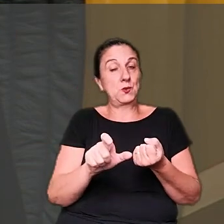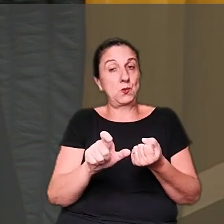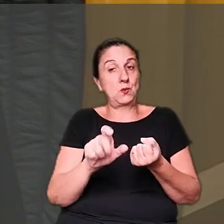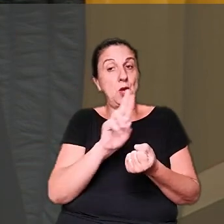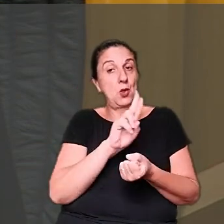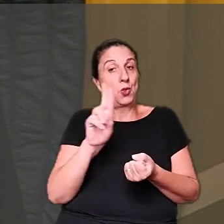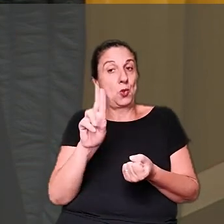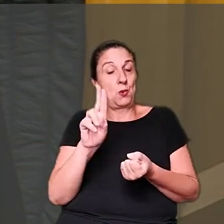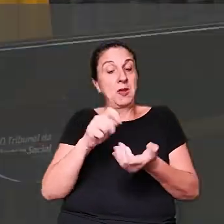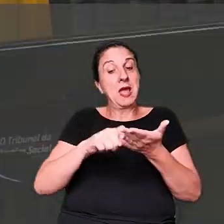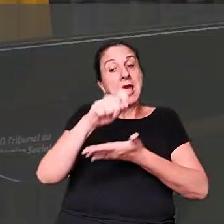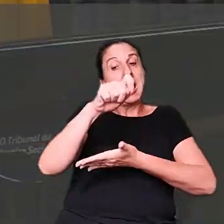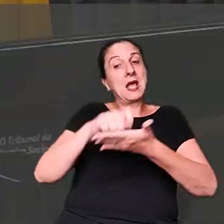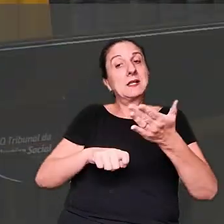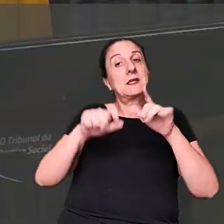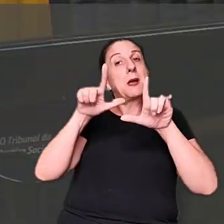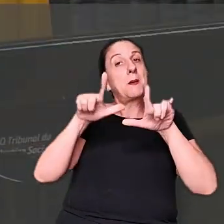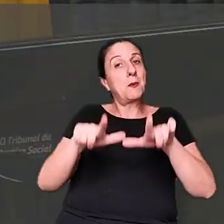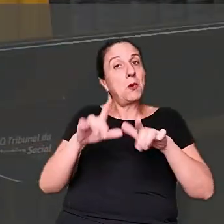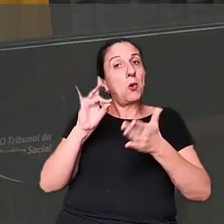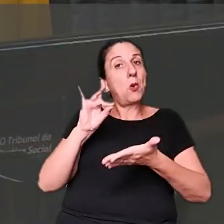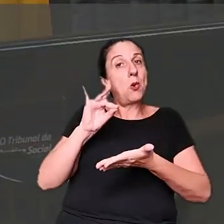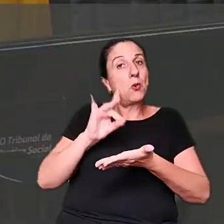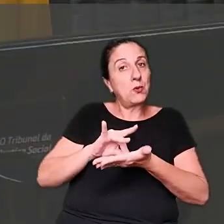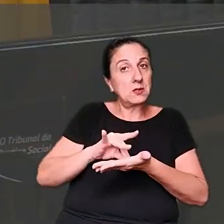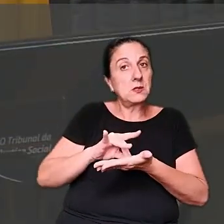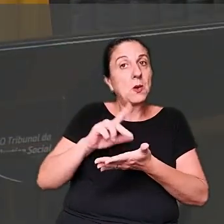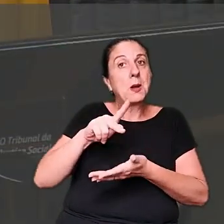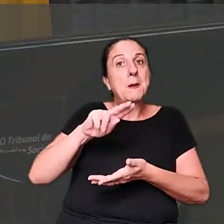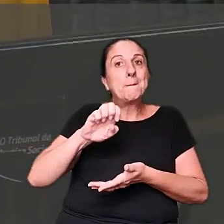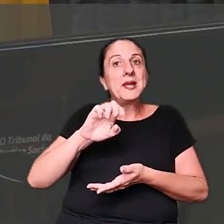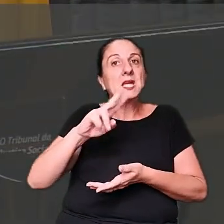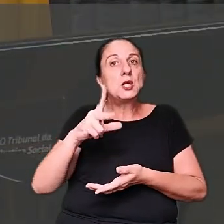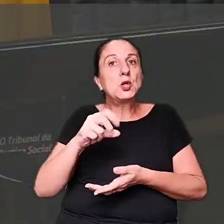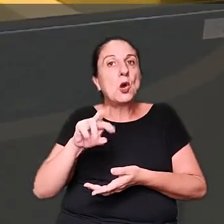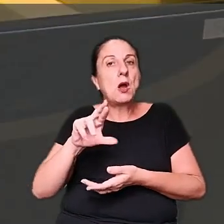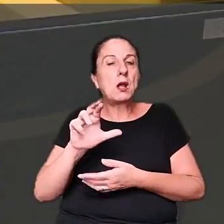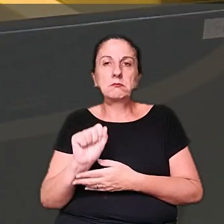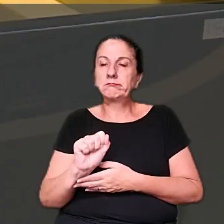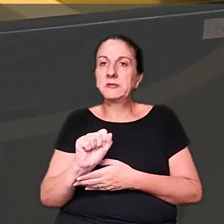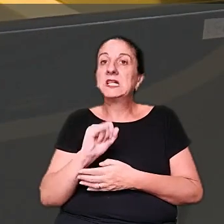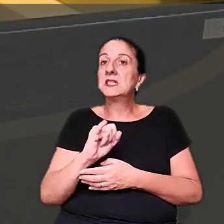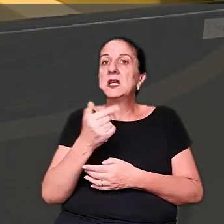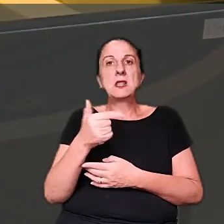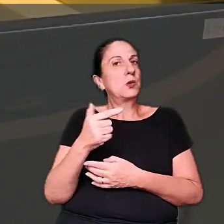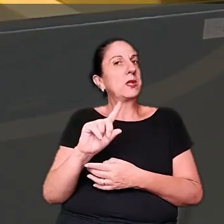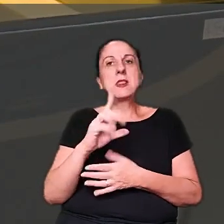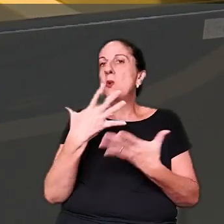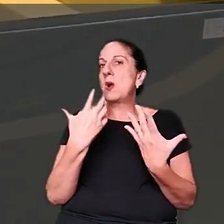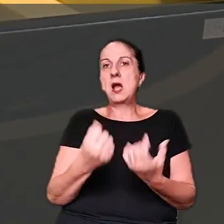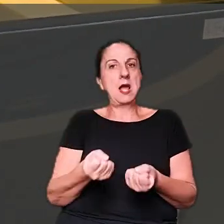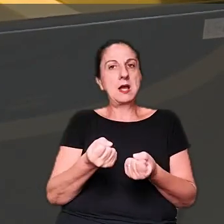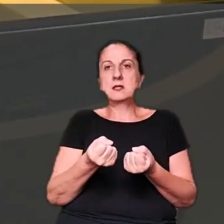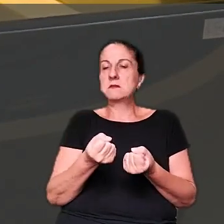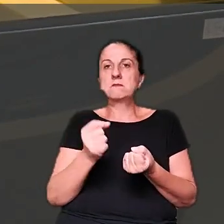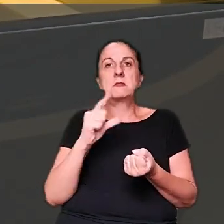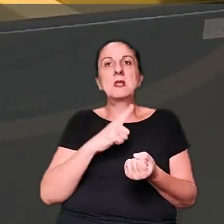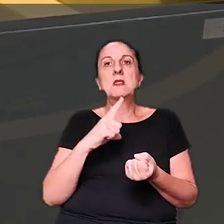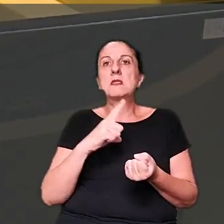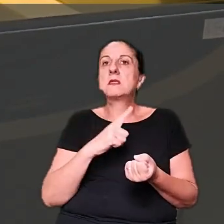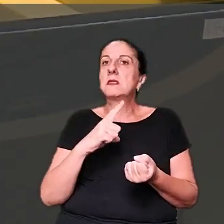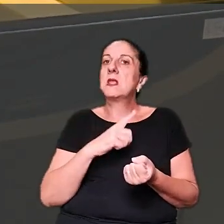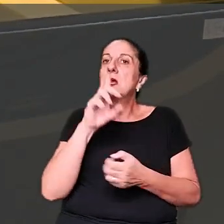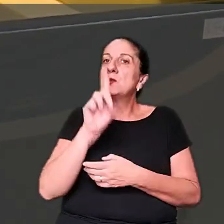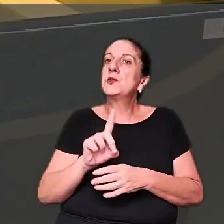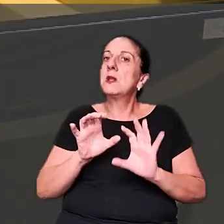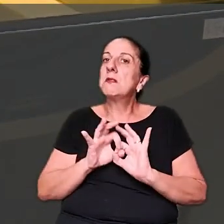aceitação da pessoa nomeada, que deve assinar termo de compromisso no auto de penhora. Sem isso, segundo o relator, é